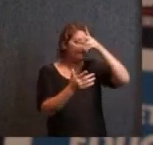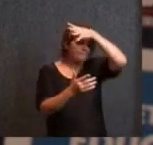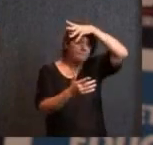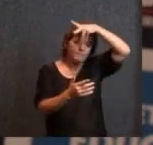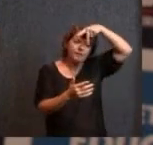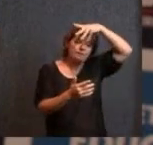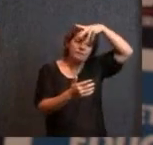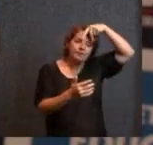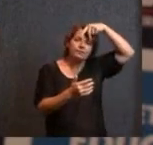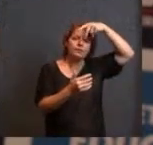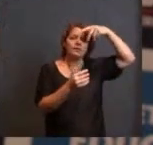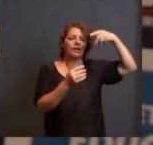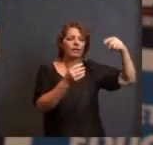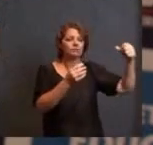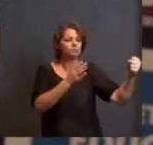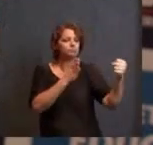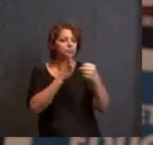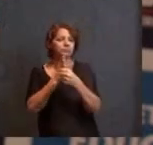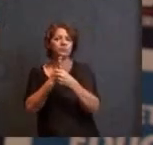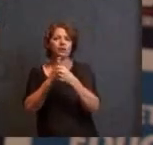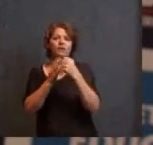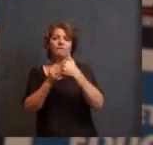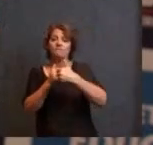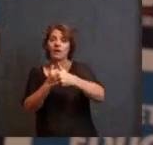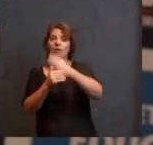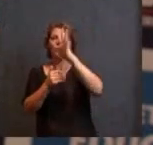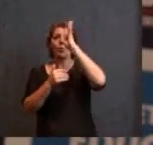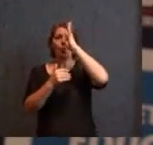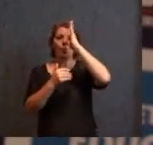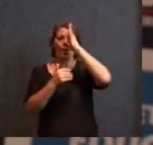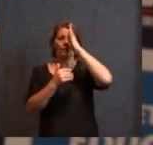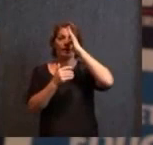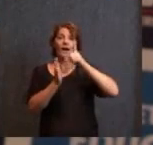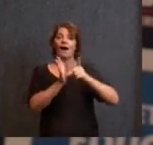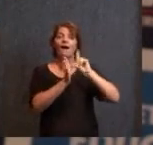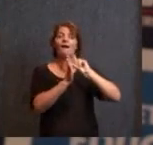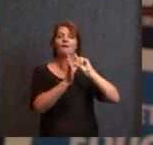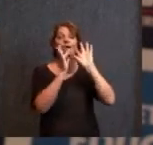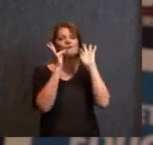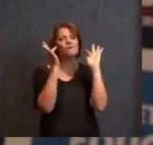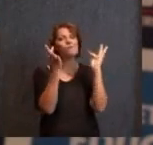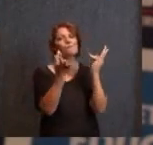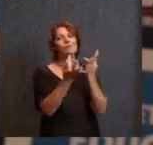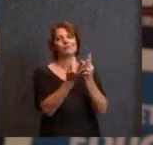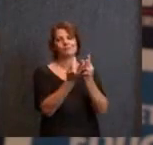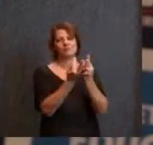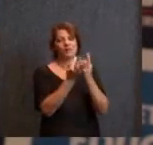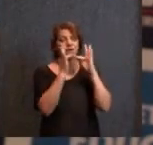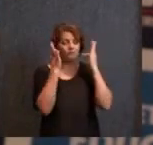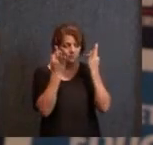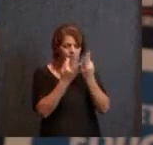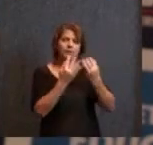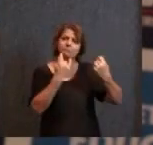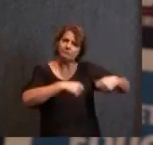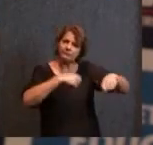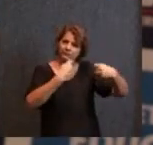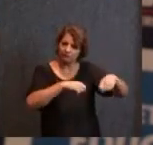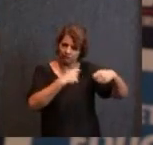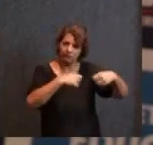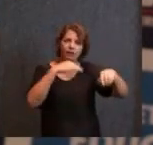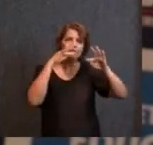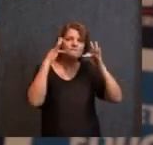os alunos na quarta-feira, mas é preciso receber antes as famílias. As famílias precisam ser informadas do que